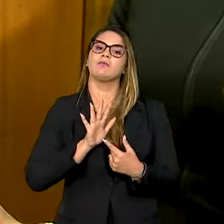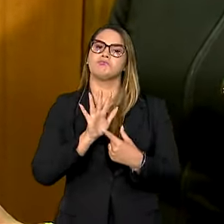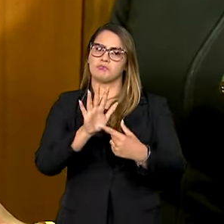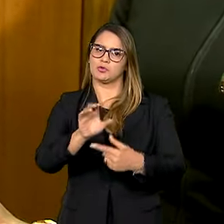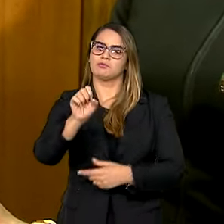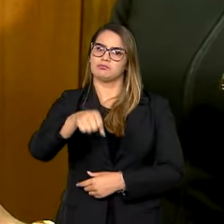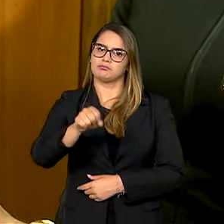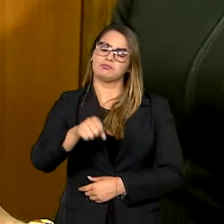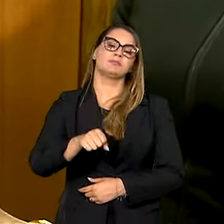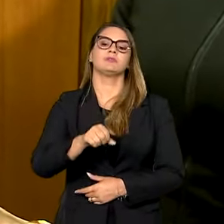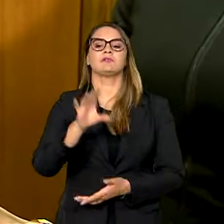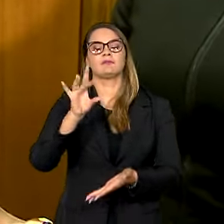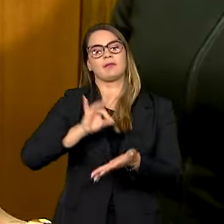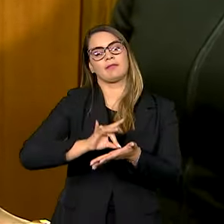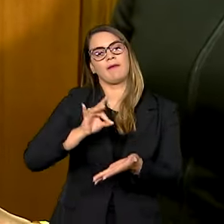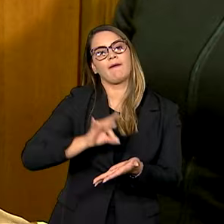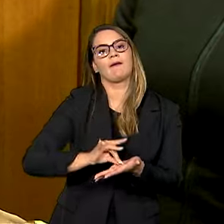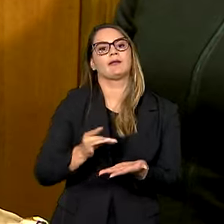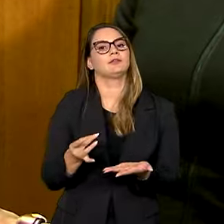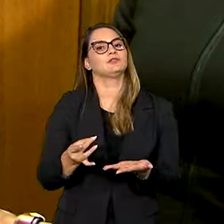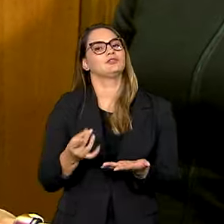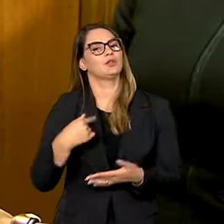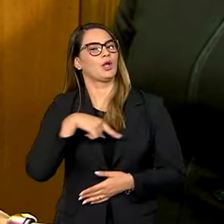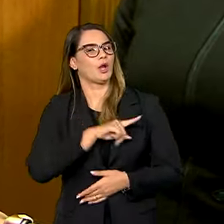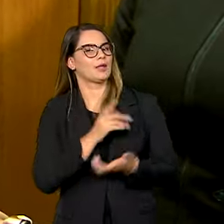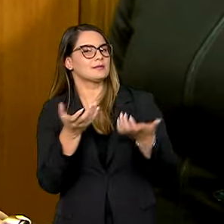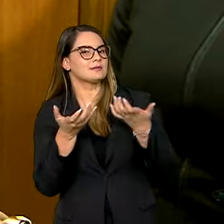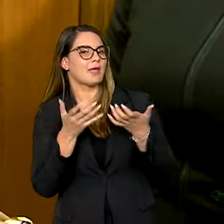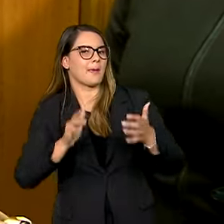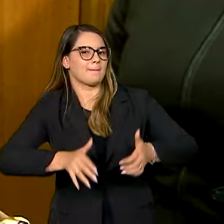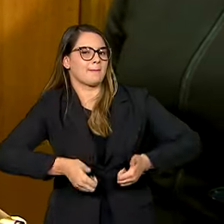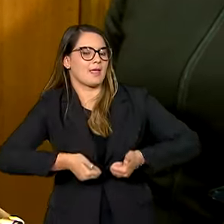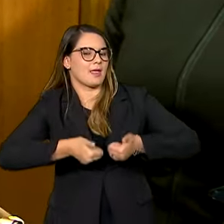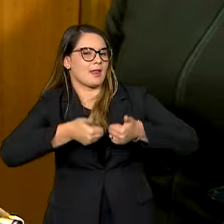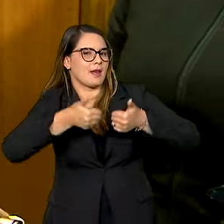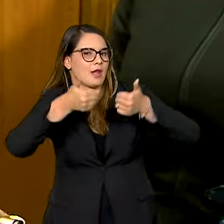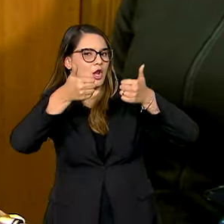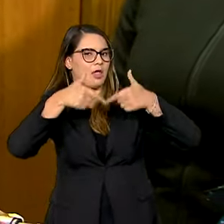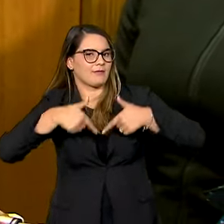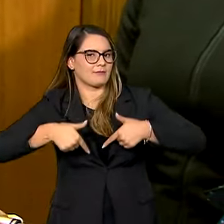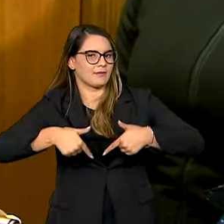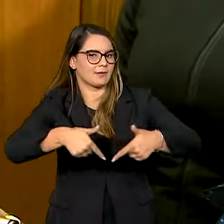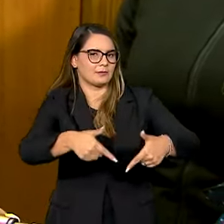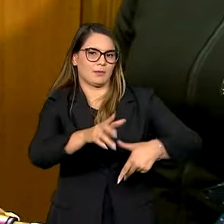efeito, e, de fato, o que a gente quer fazer é aprimorar cada vez mais o enfrentamento à corrupção no Brasil.